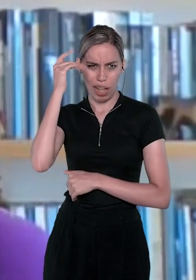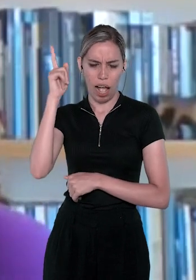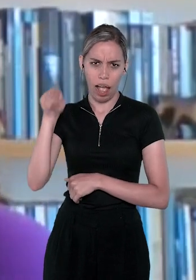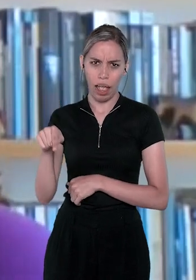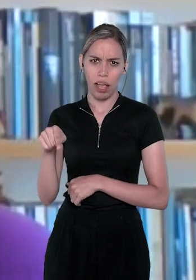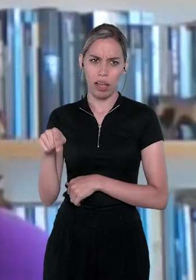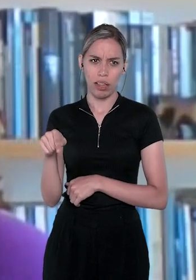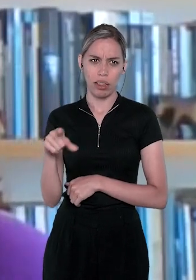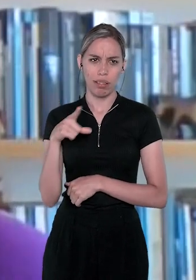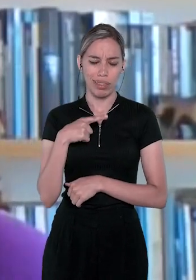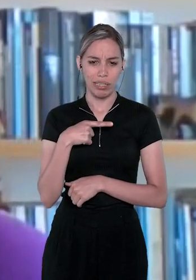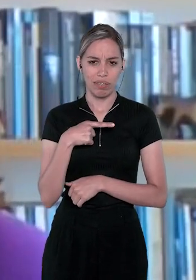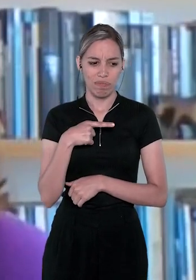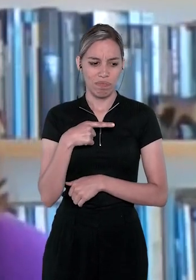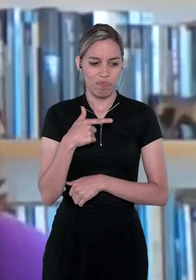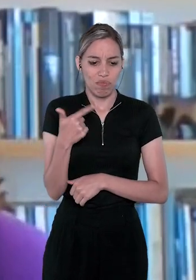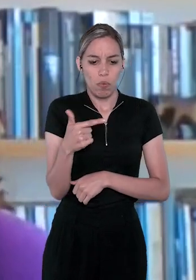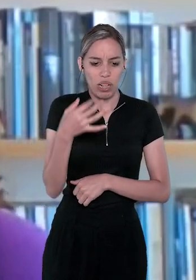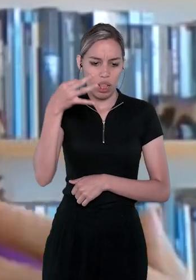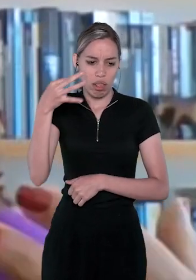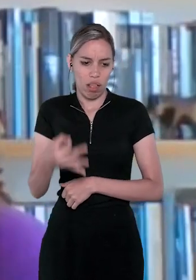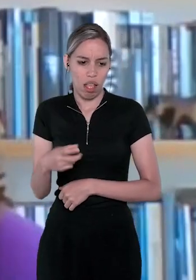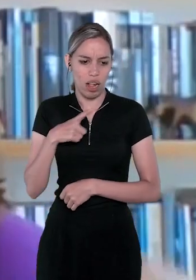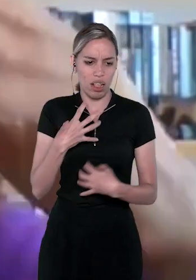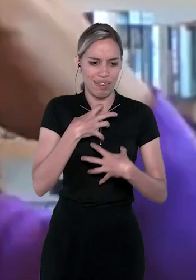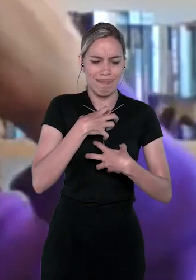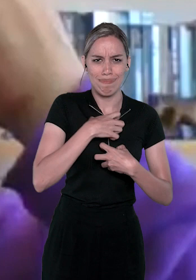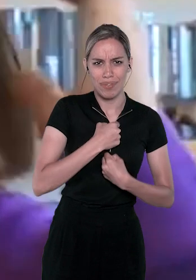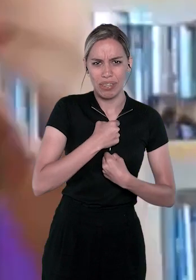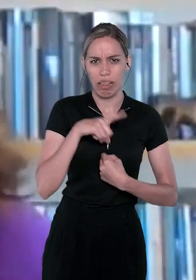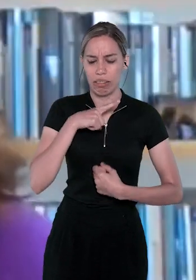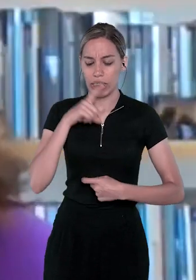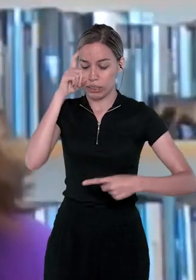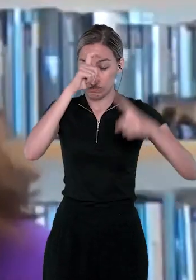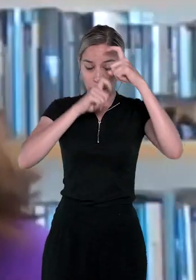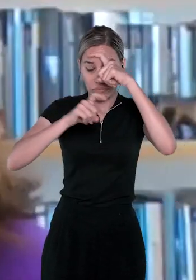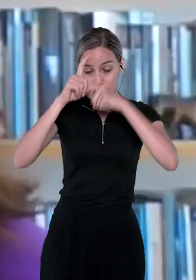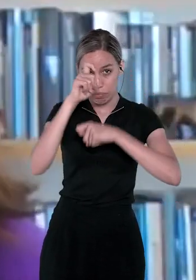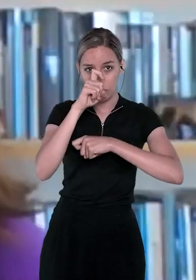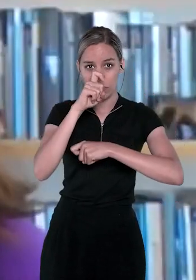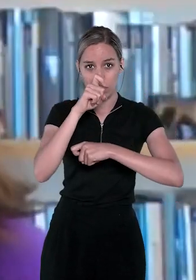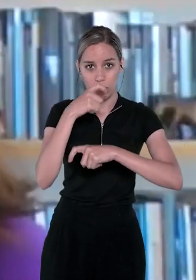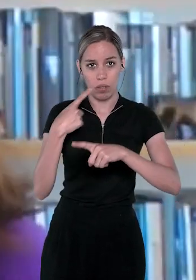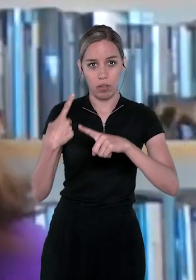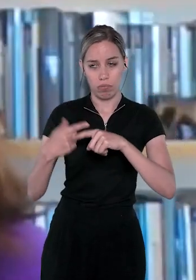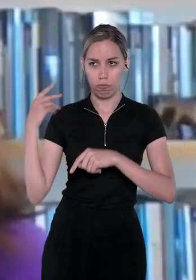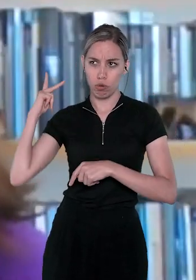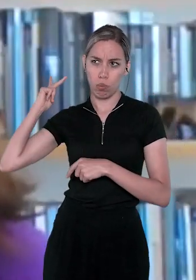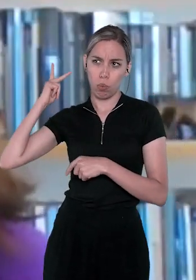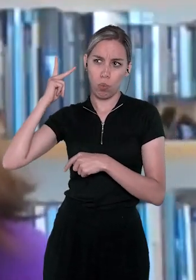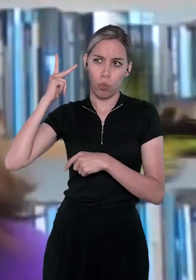acompanhado de muita incerteza, de muita angústia, de muito desafio, e que historicamente